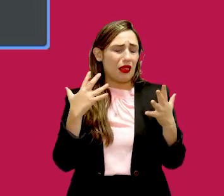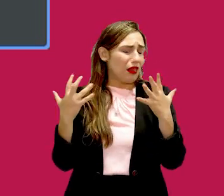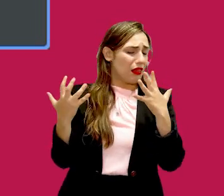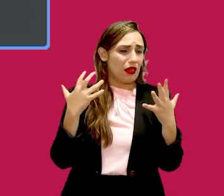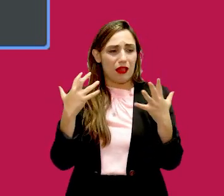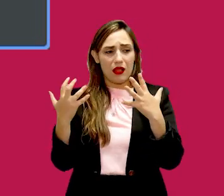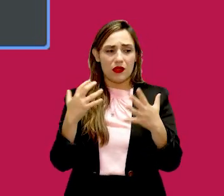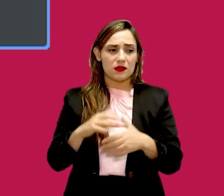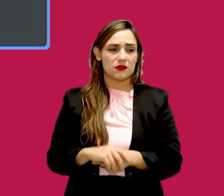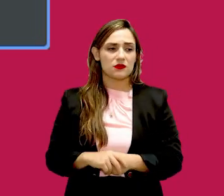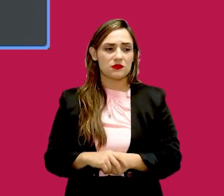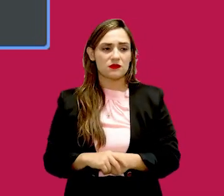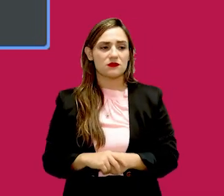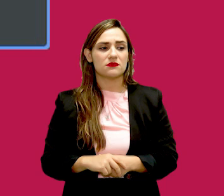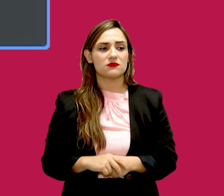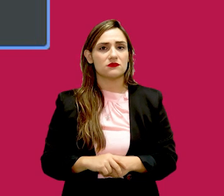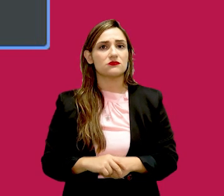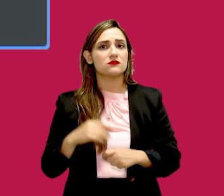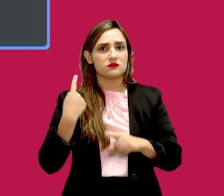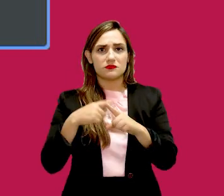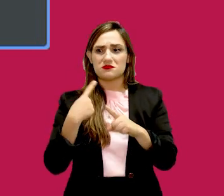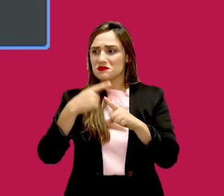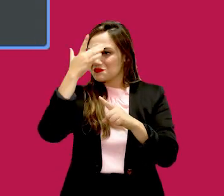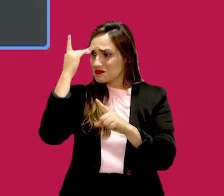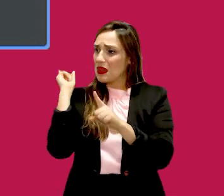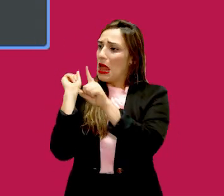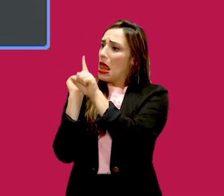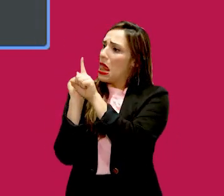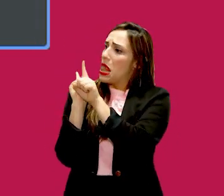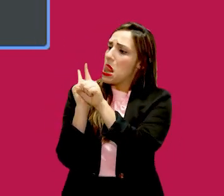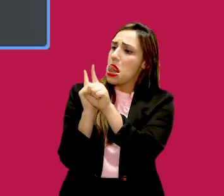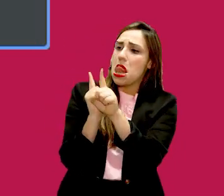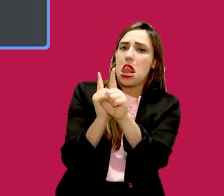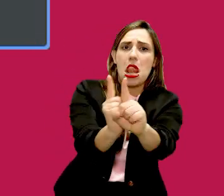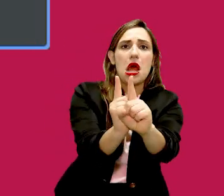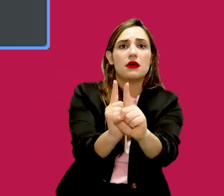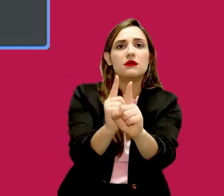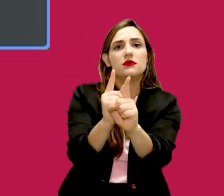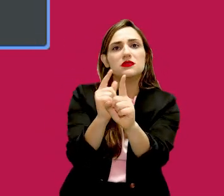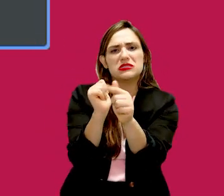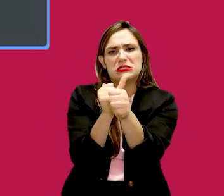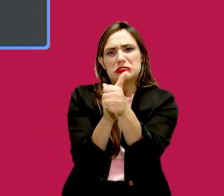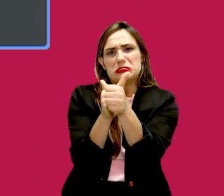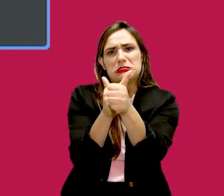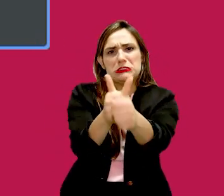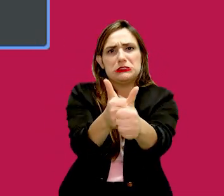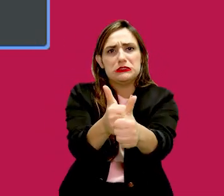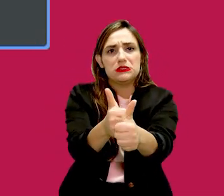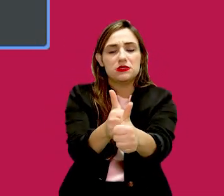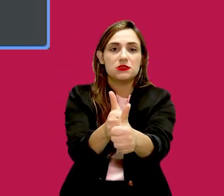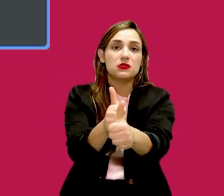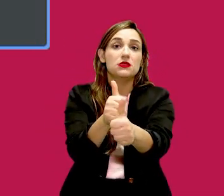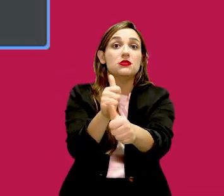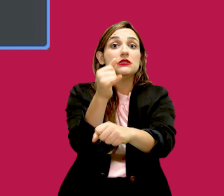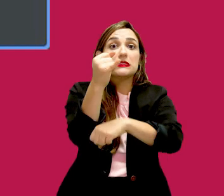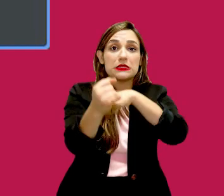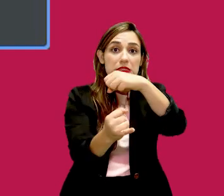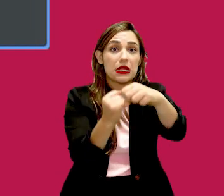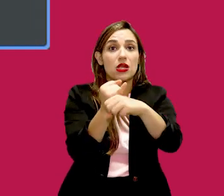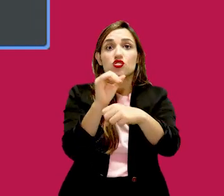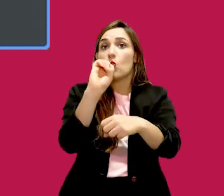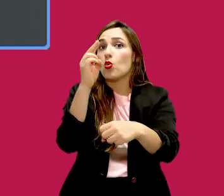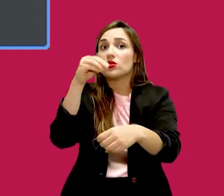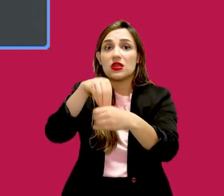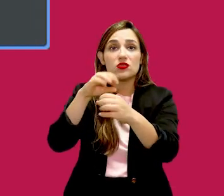de um agressor que faz esse ato de perseguição, que é bem comum nos relacionamentos abusivos.